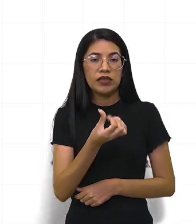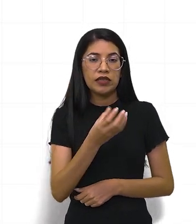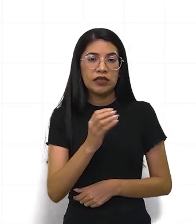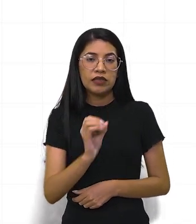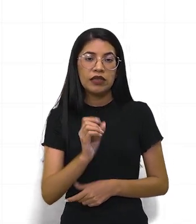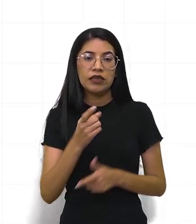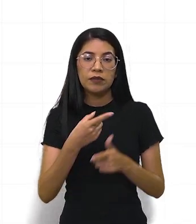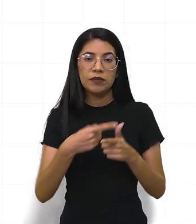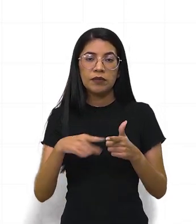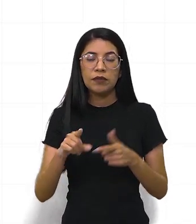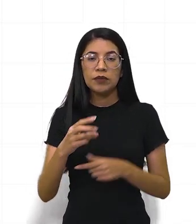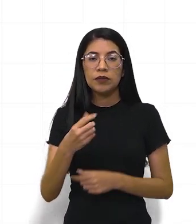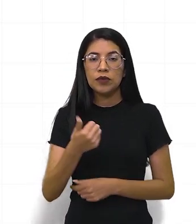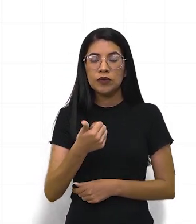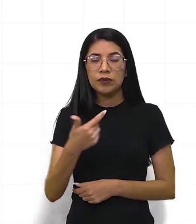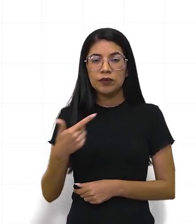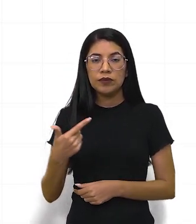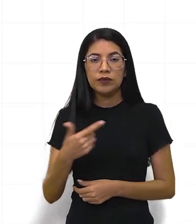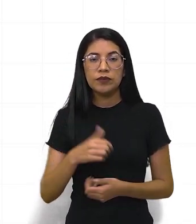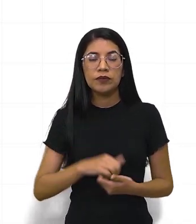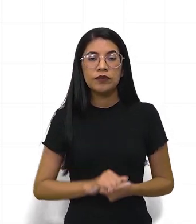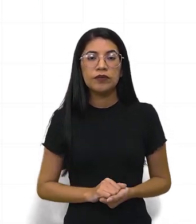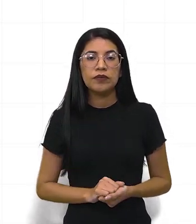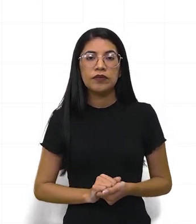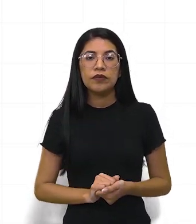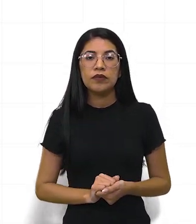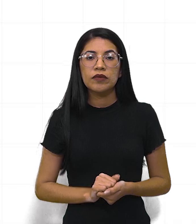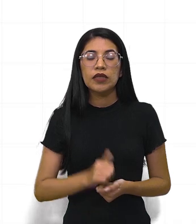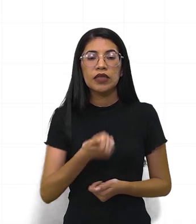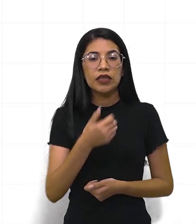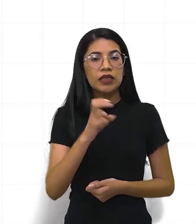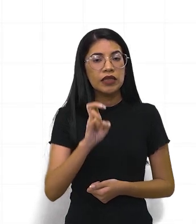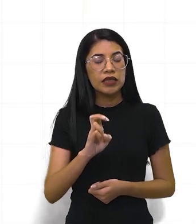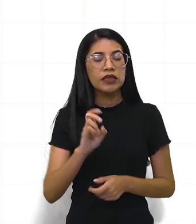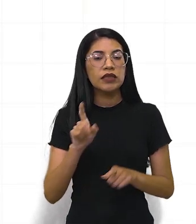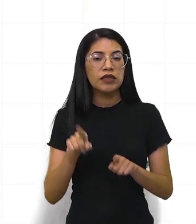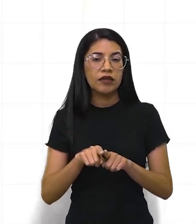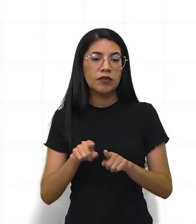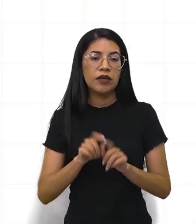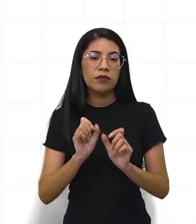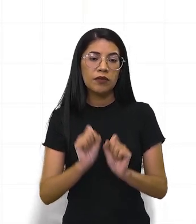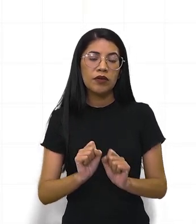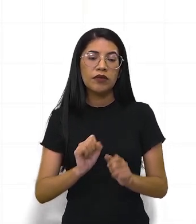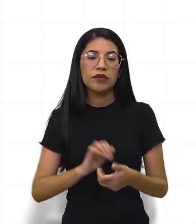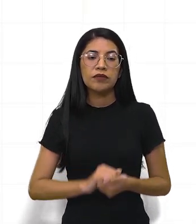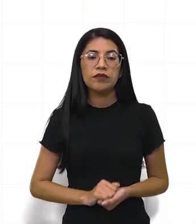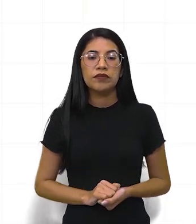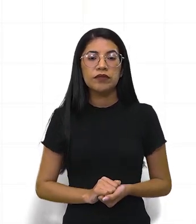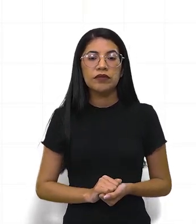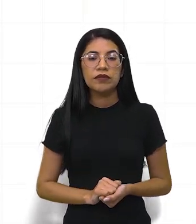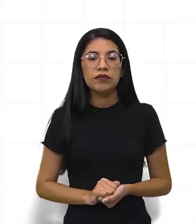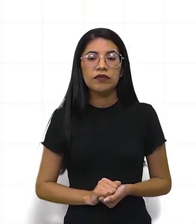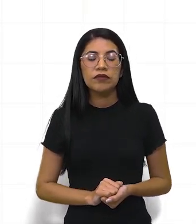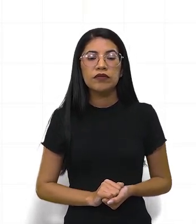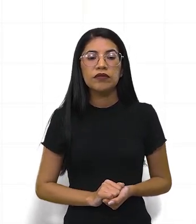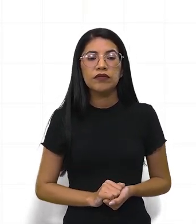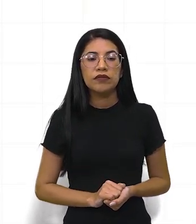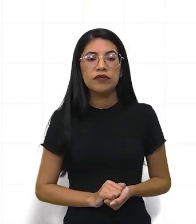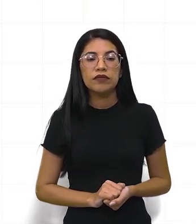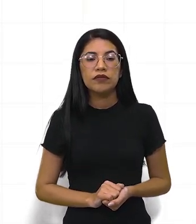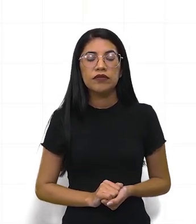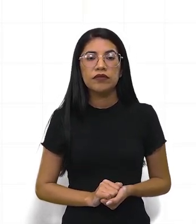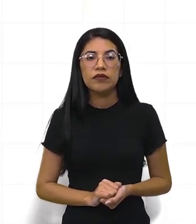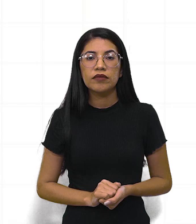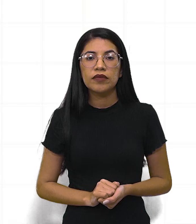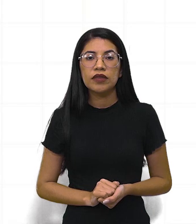é divisível por 12. E por 15? Também, 60 é dividido por 15. Ou seja,